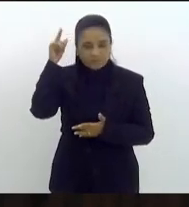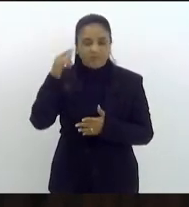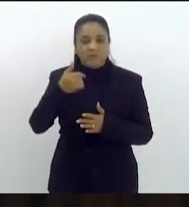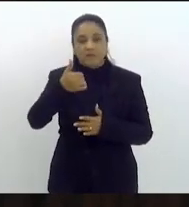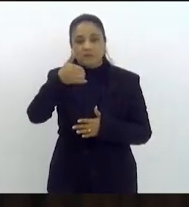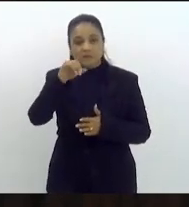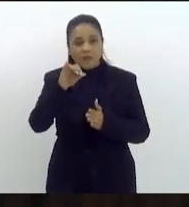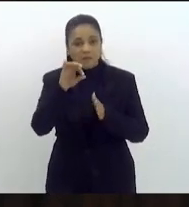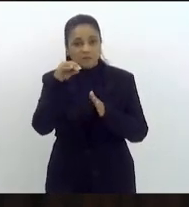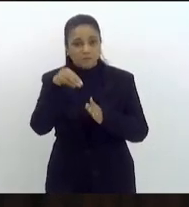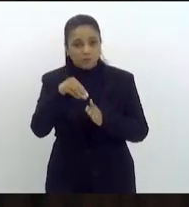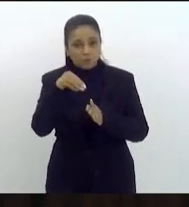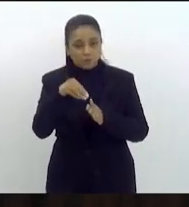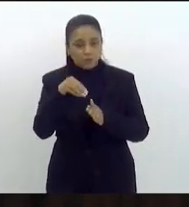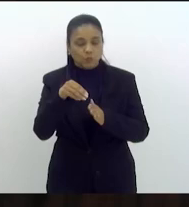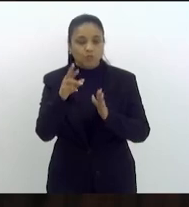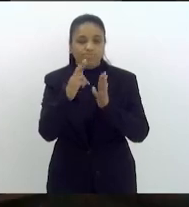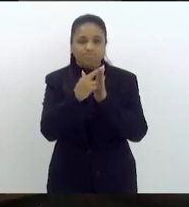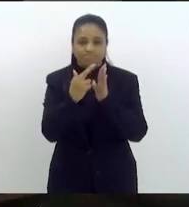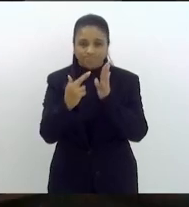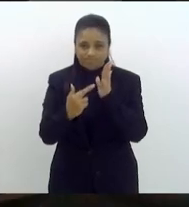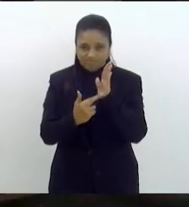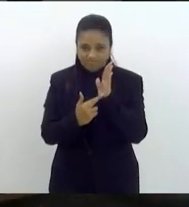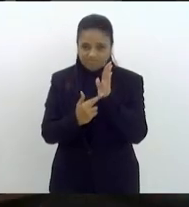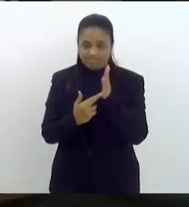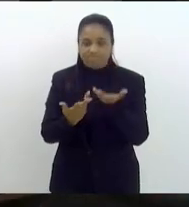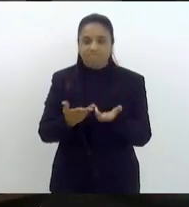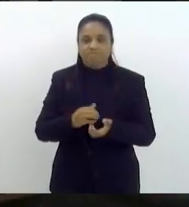indicou de 10 minutos no tempo regimental